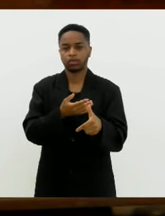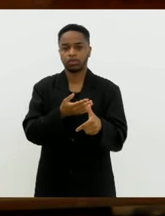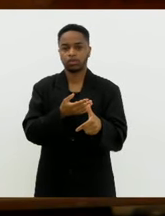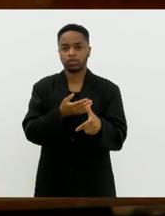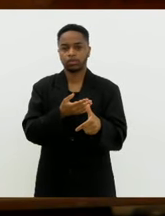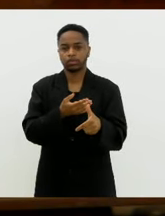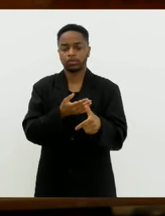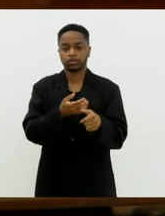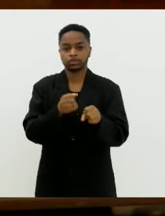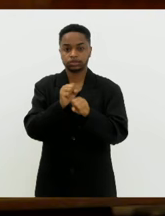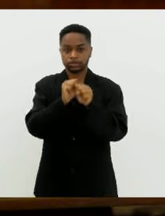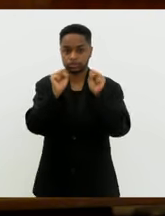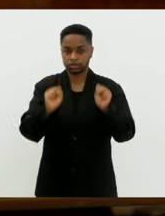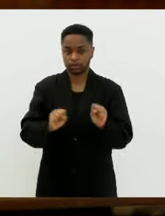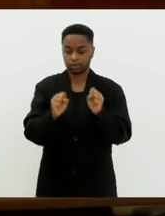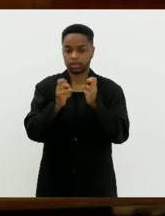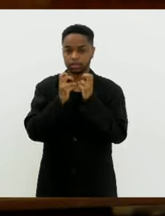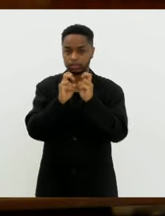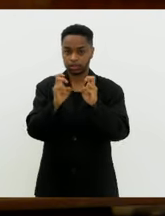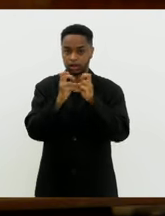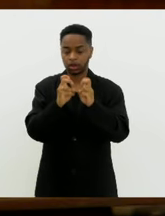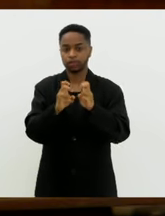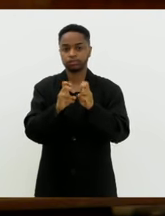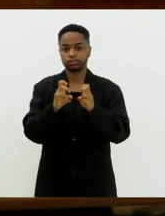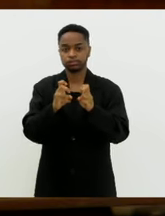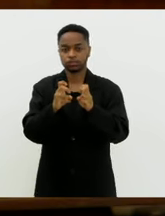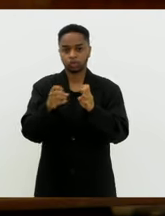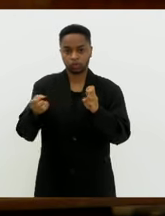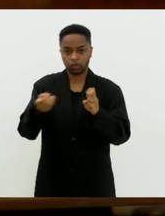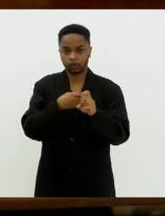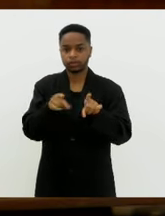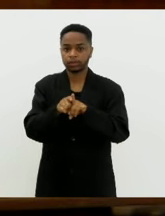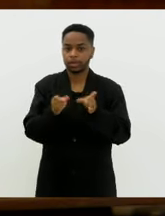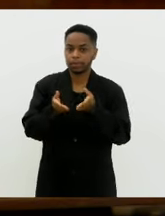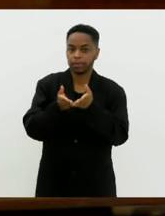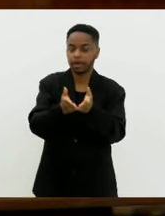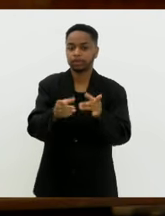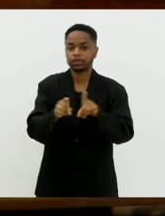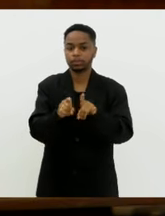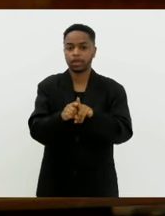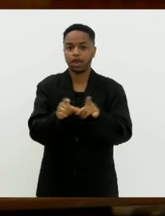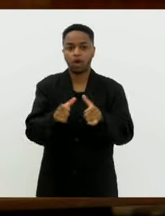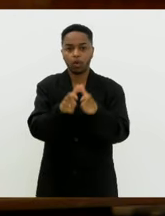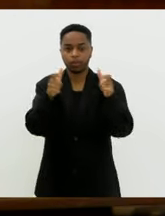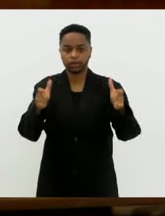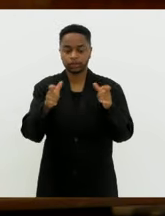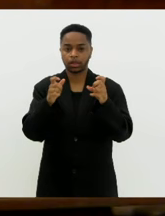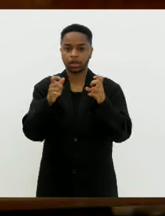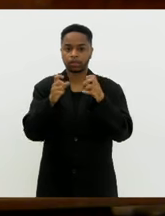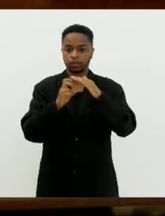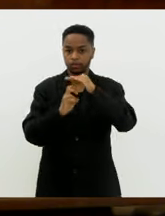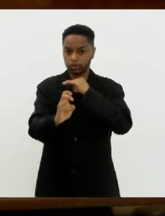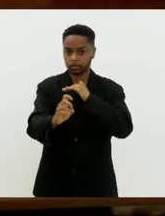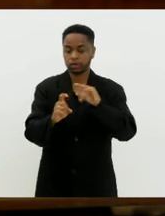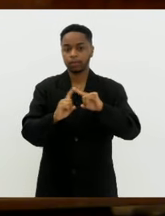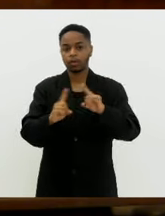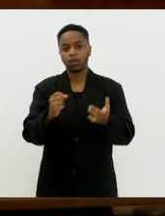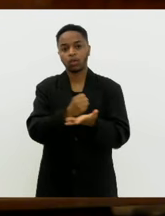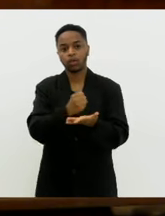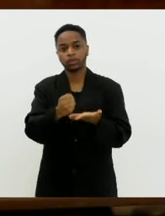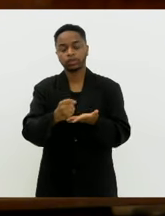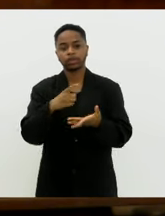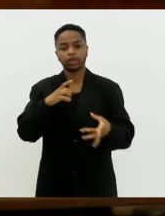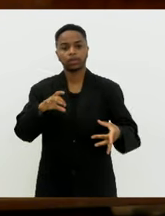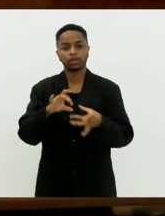trens urbanos e barcas, além de ampliar a oferta de linhas de metrô. Futuros contratos terão como base